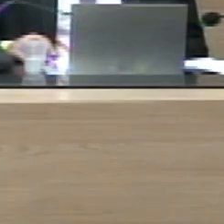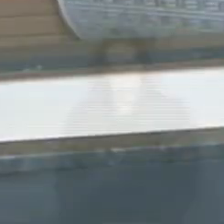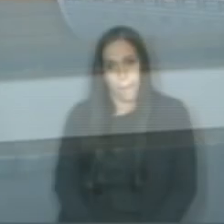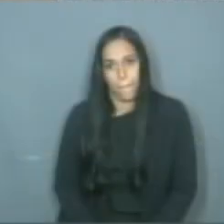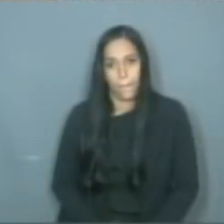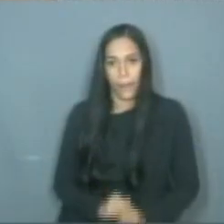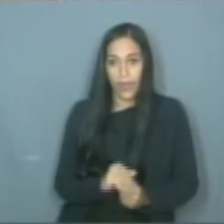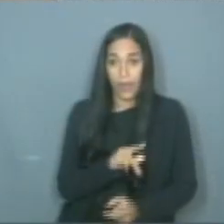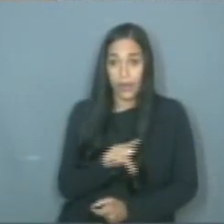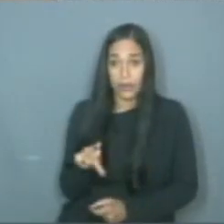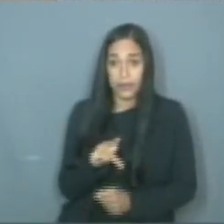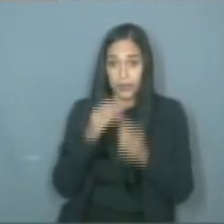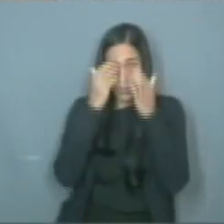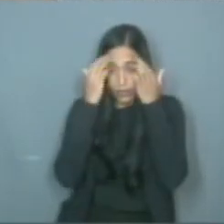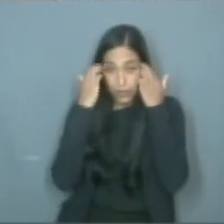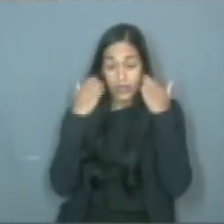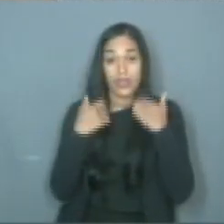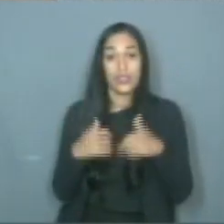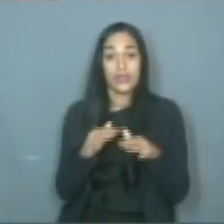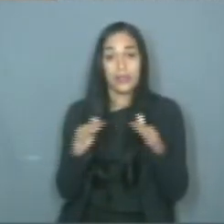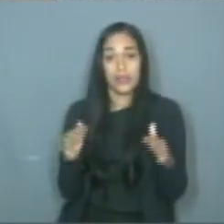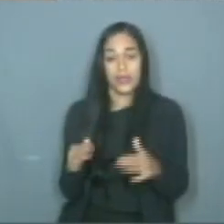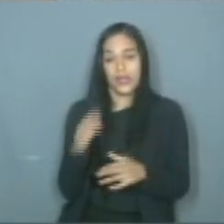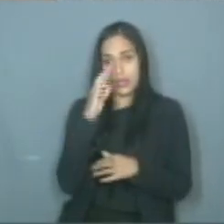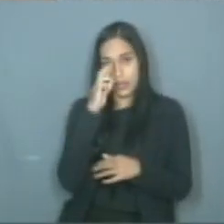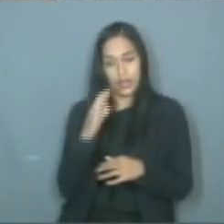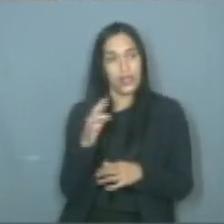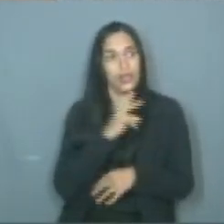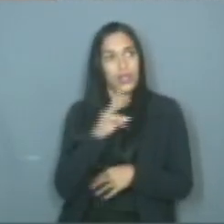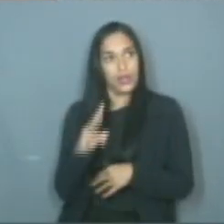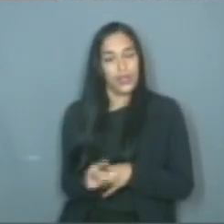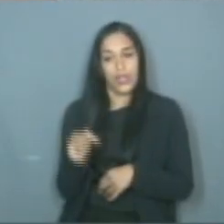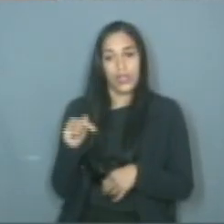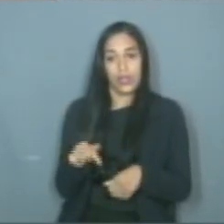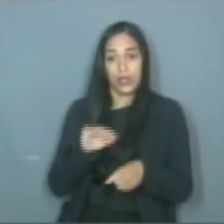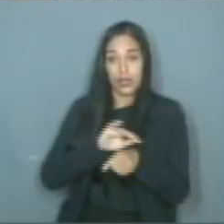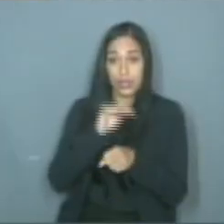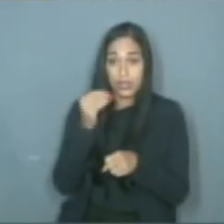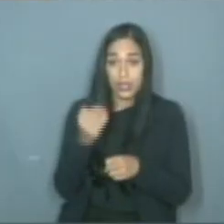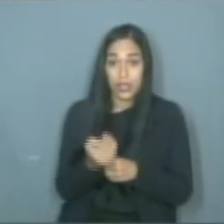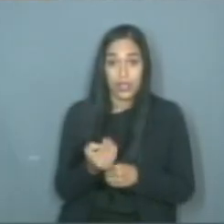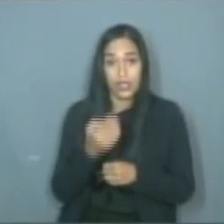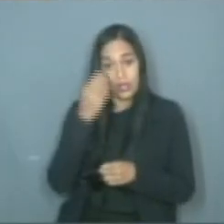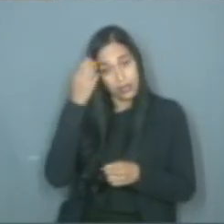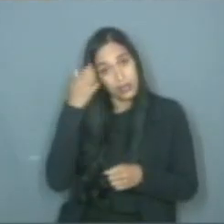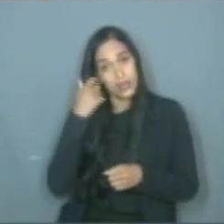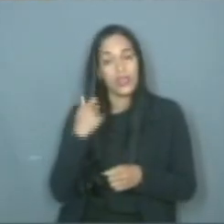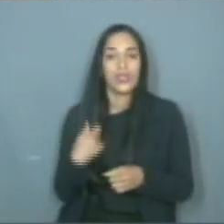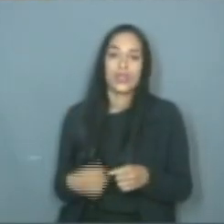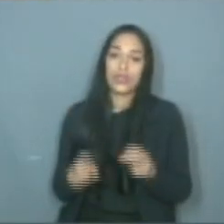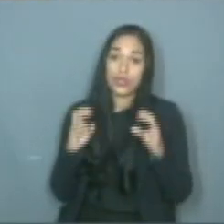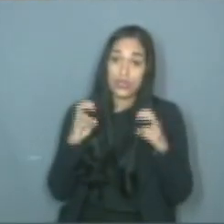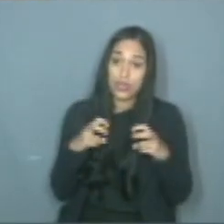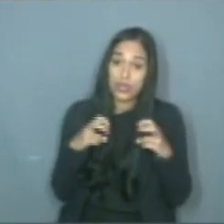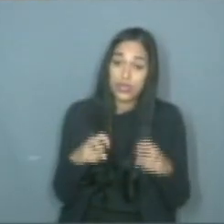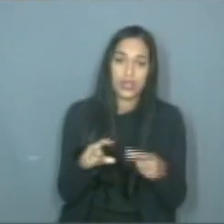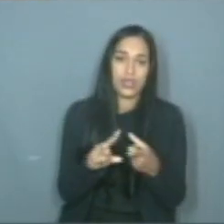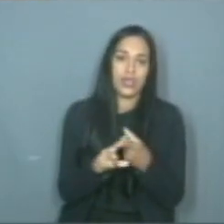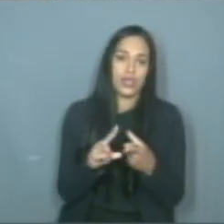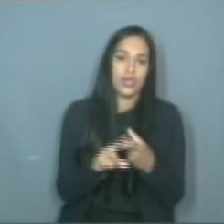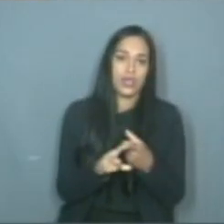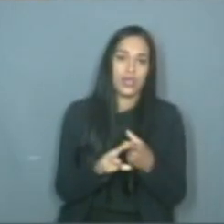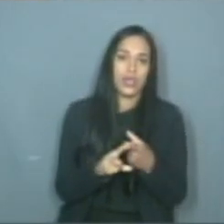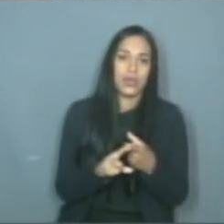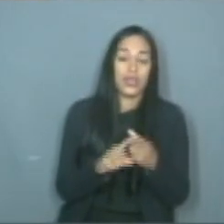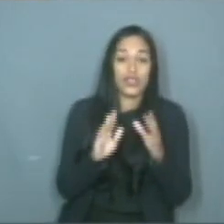Vereadores, senhor presidente, mesa diretora, vereadores e vereadoras dessa casa, ainda os que estão nas galerias, nós já estamos aqui